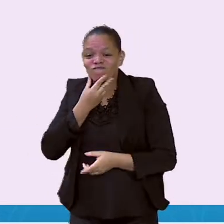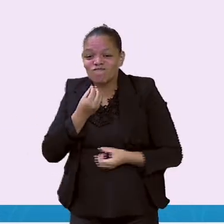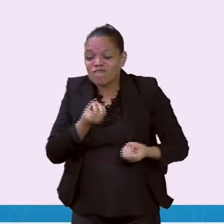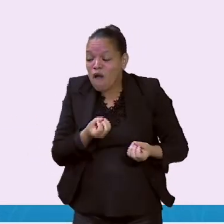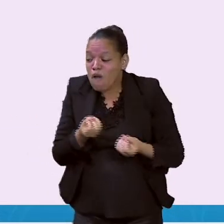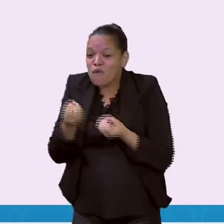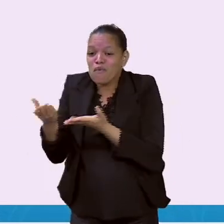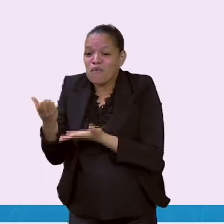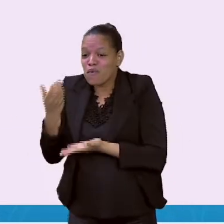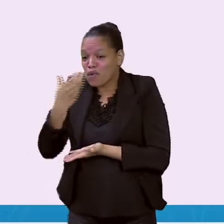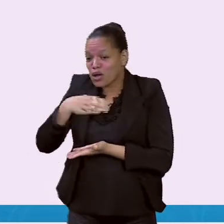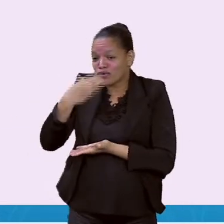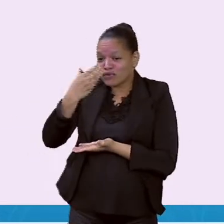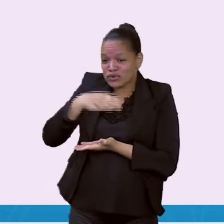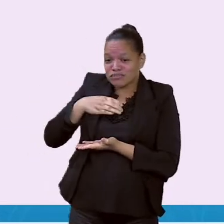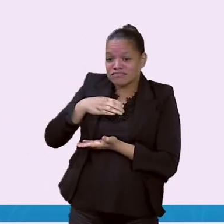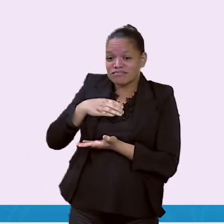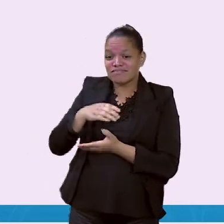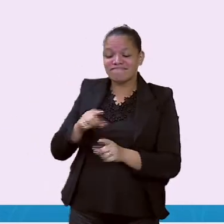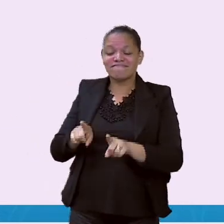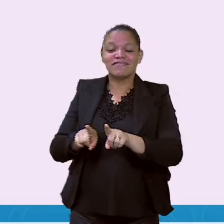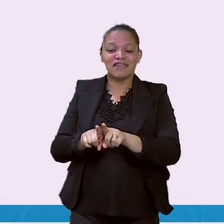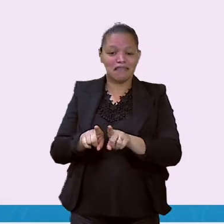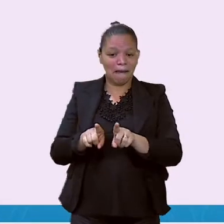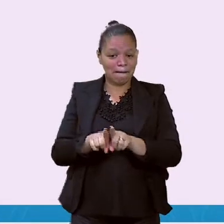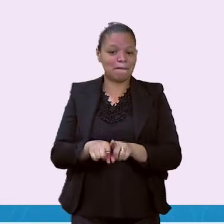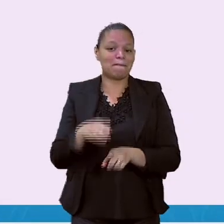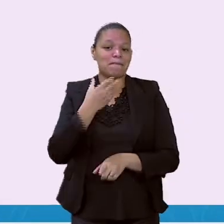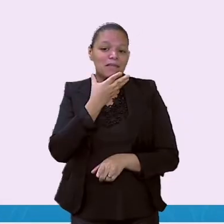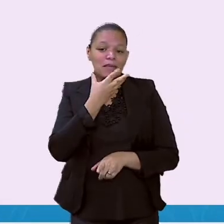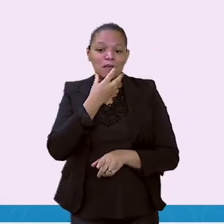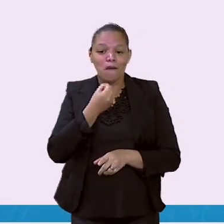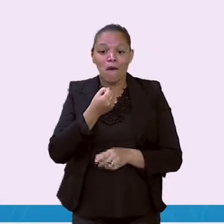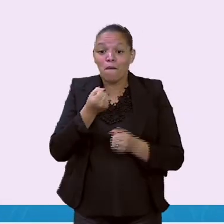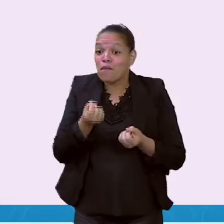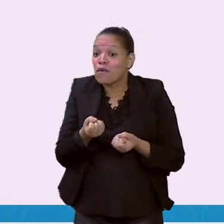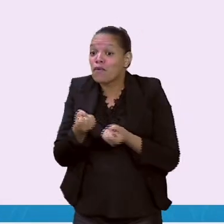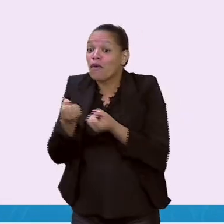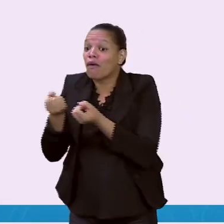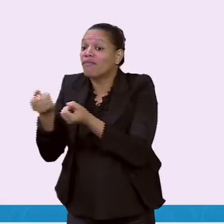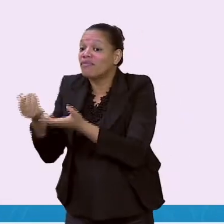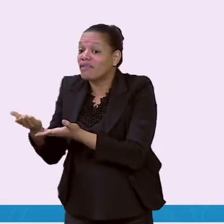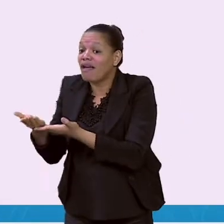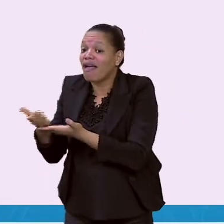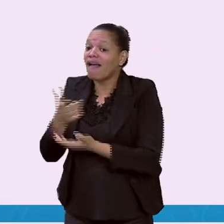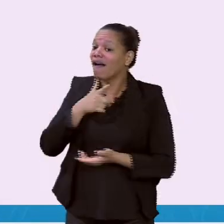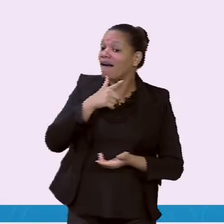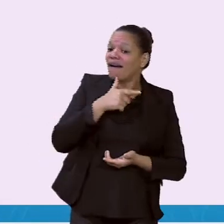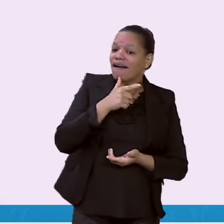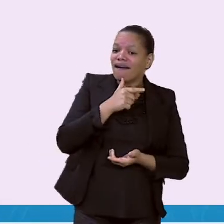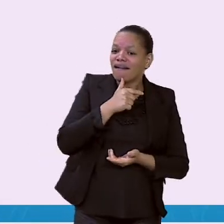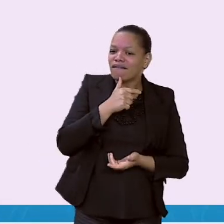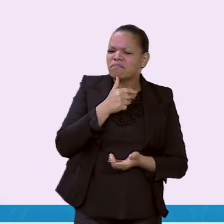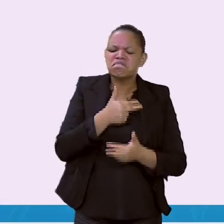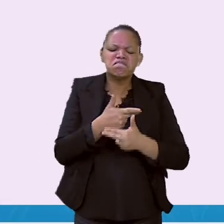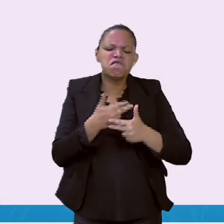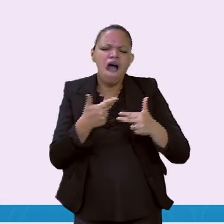chama aguadeiro, como eu acho que devia. Ele é o entregador de água.